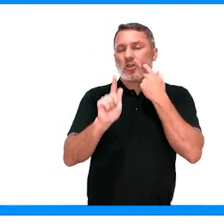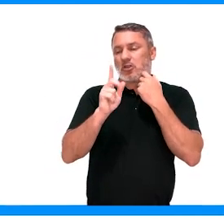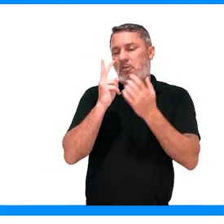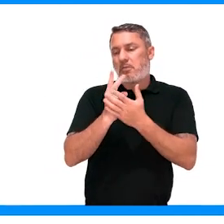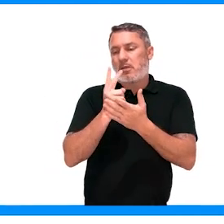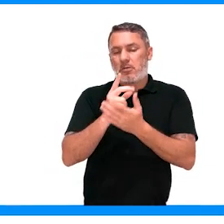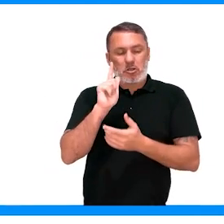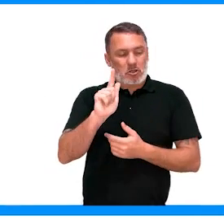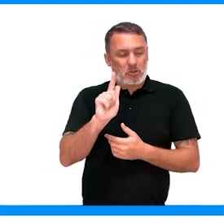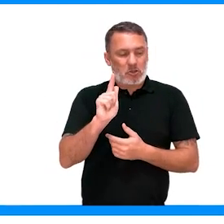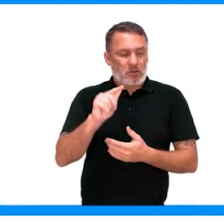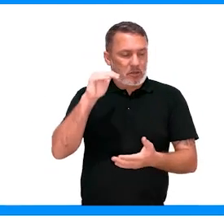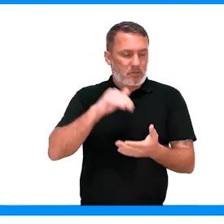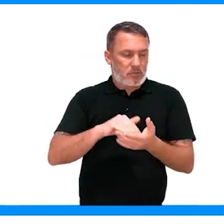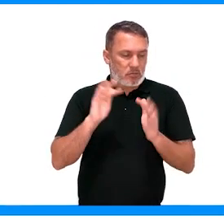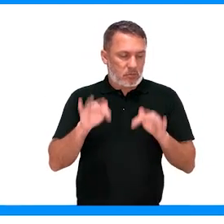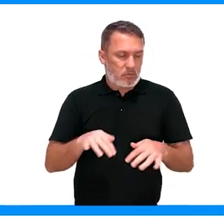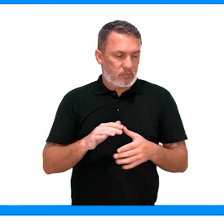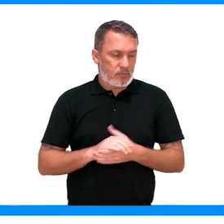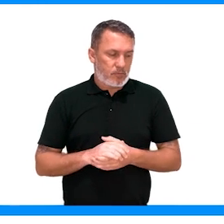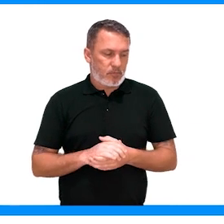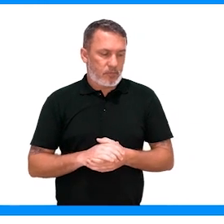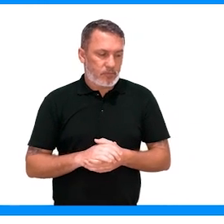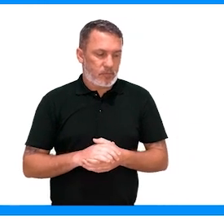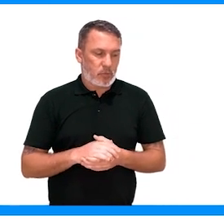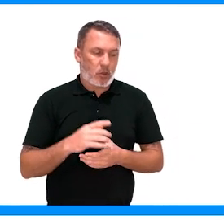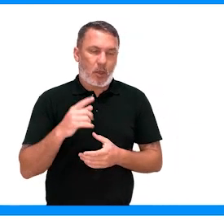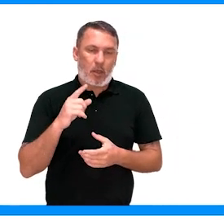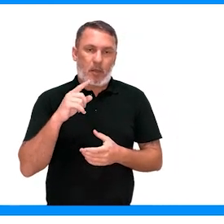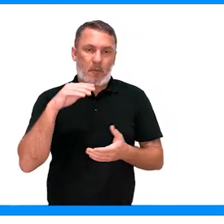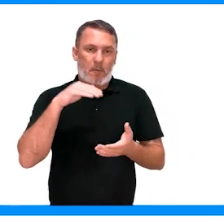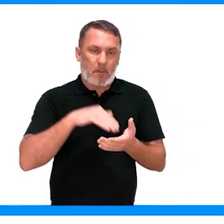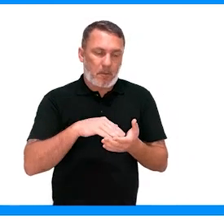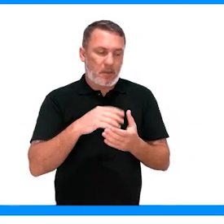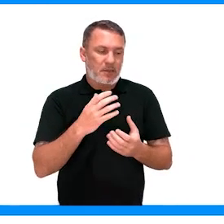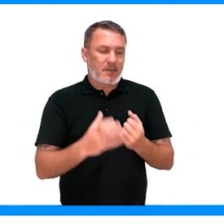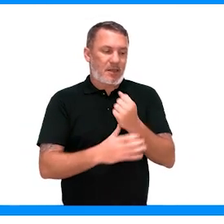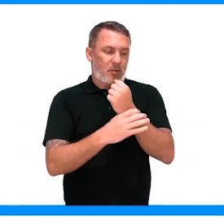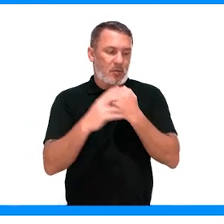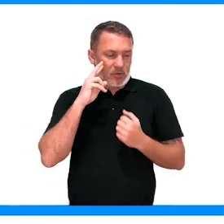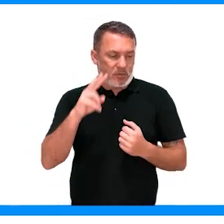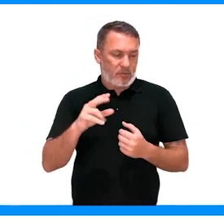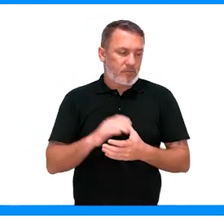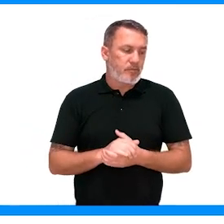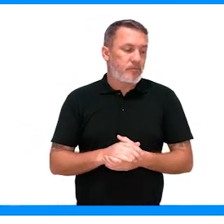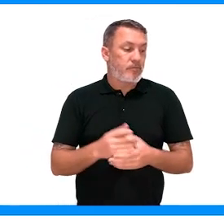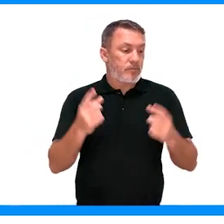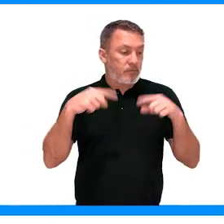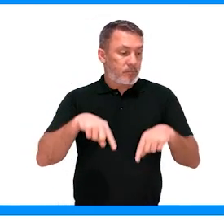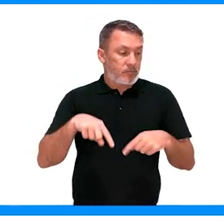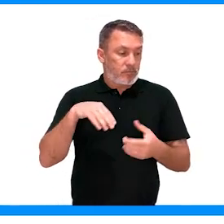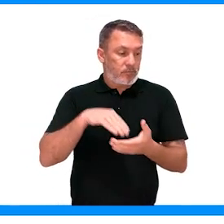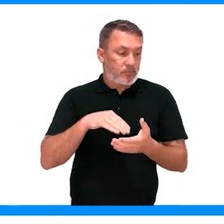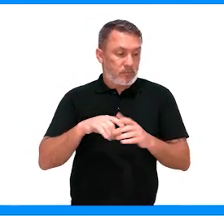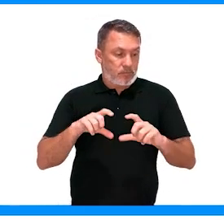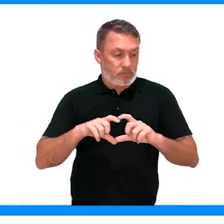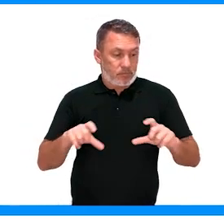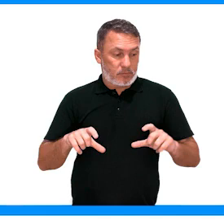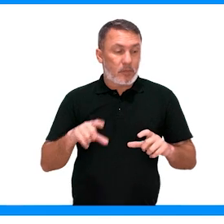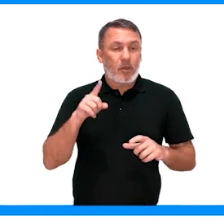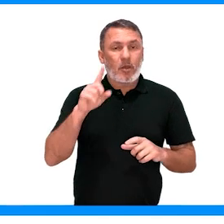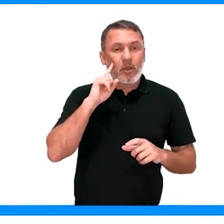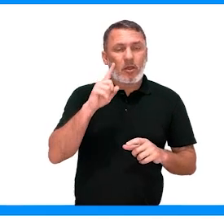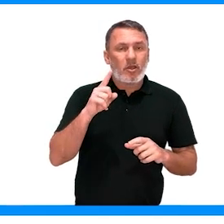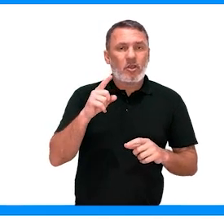dirijo, tu diriges, ele, usted dirige. Nós outros dirigimos, vós outros dirigis, eles dirigem.